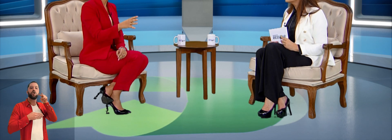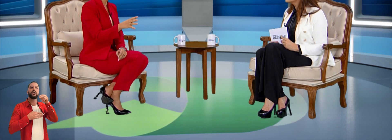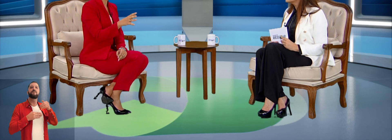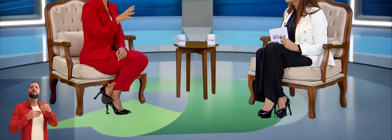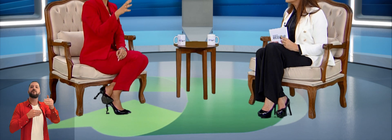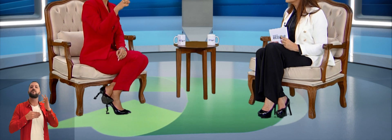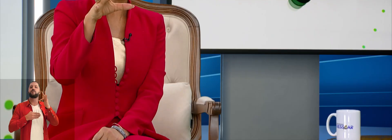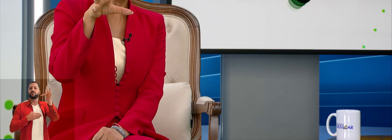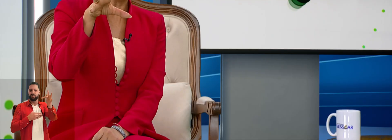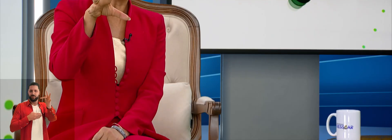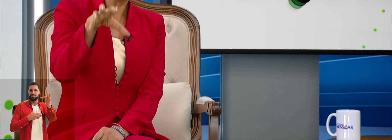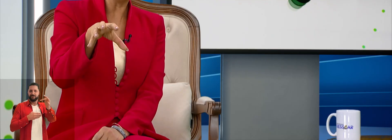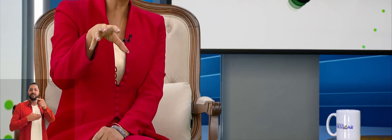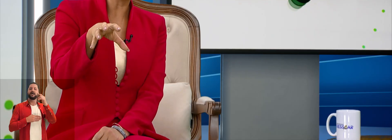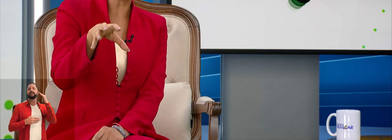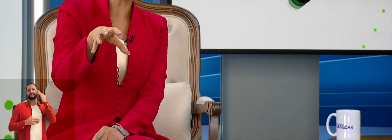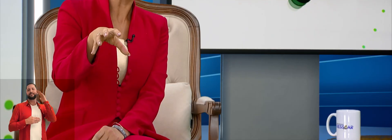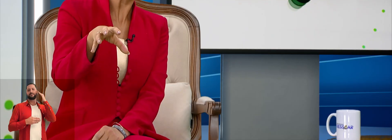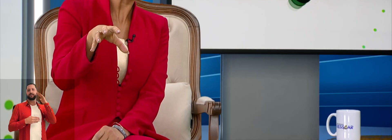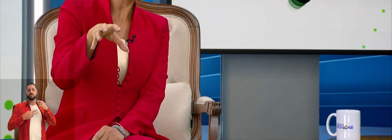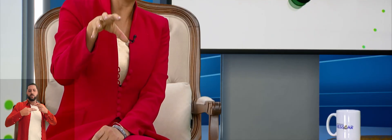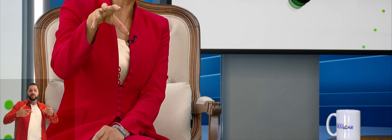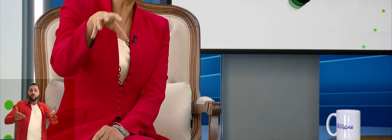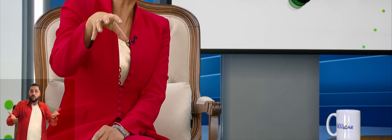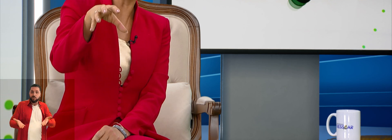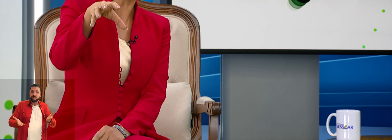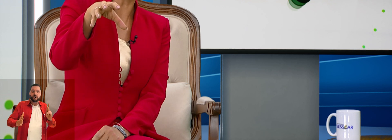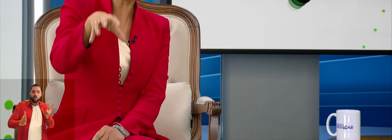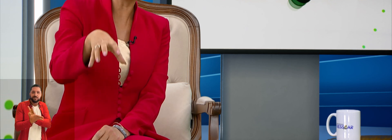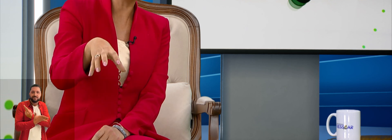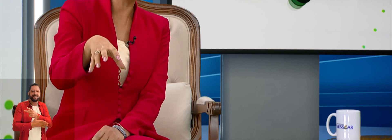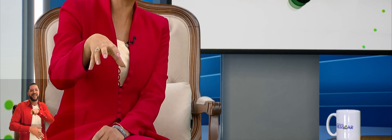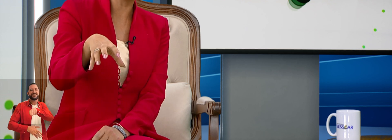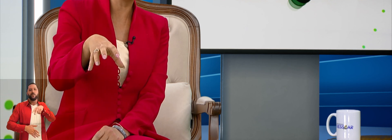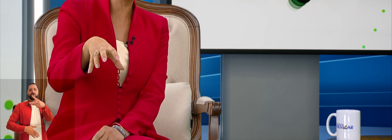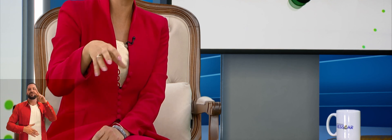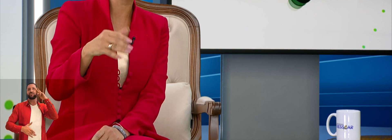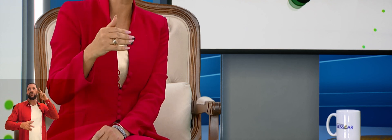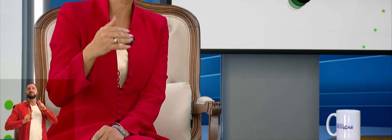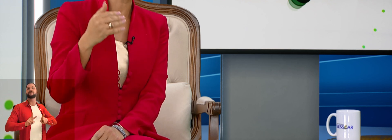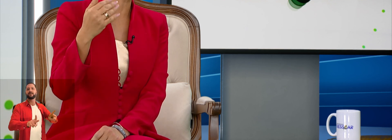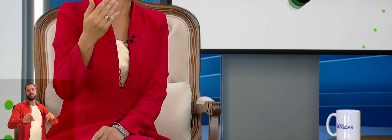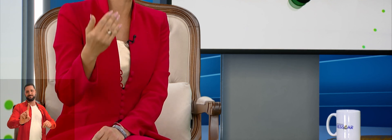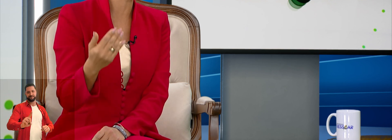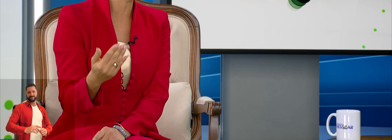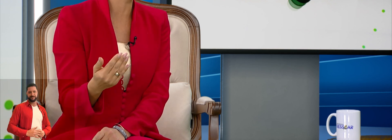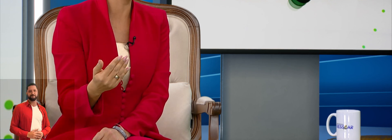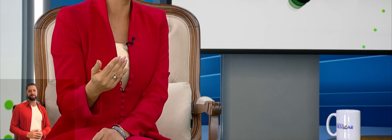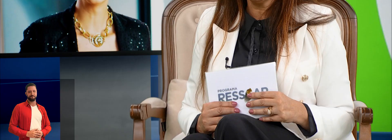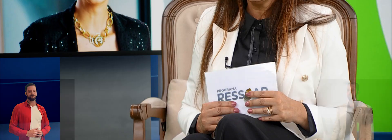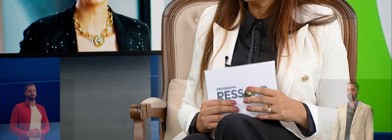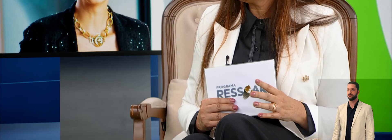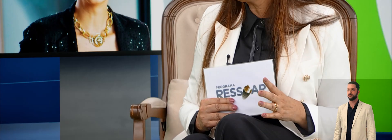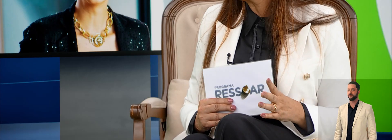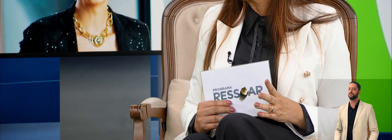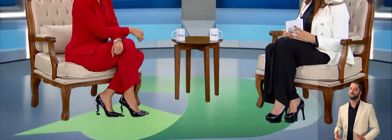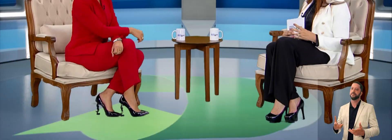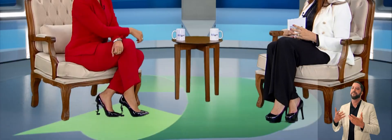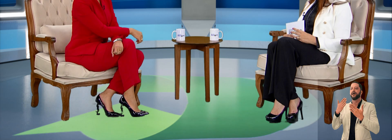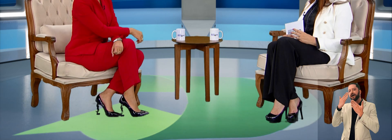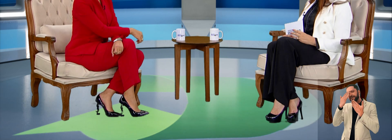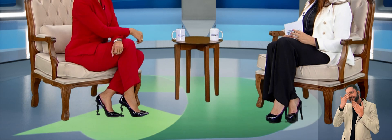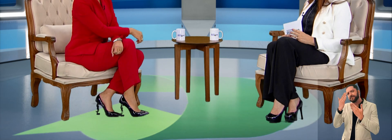para frente e entenda que aquilo que está acontecendo hoje não é o que vai definir a sua história. Queria